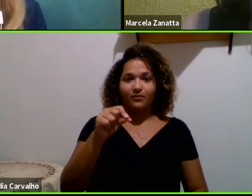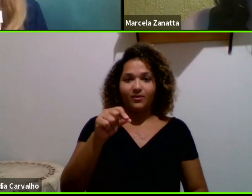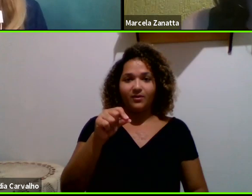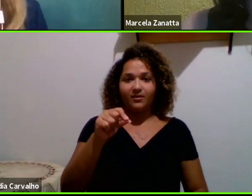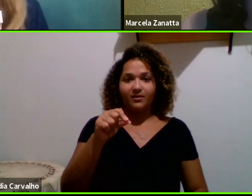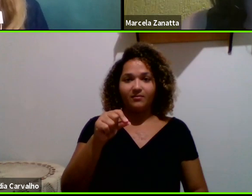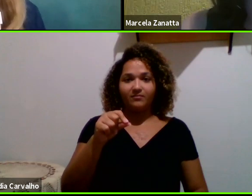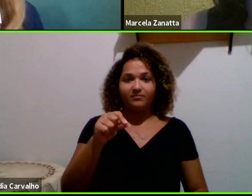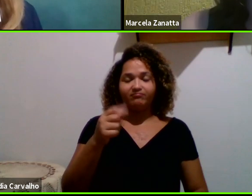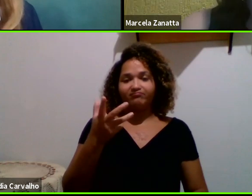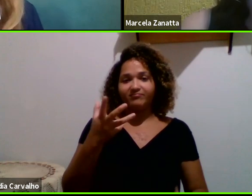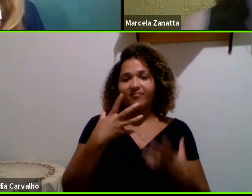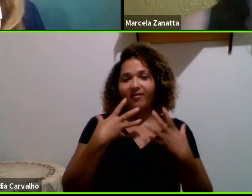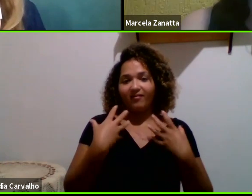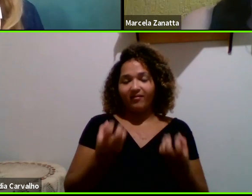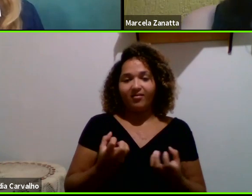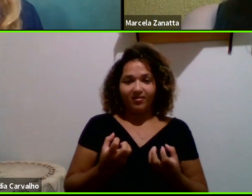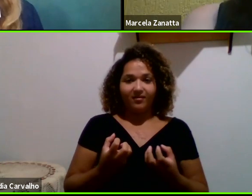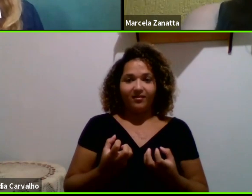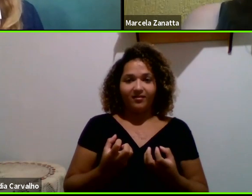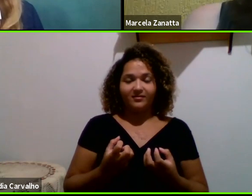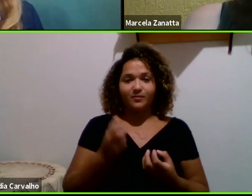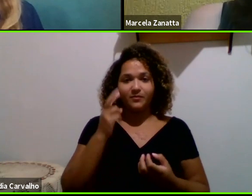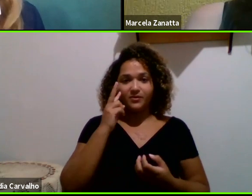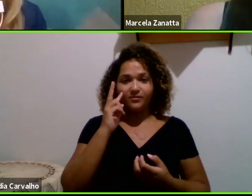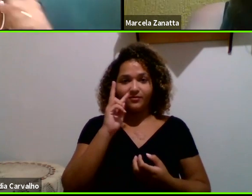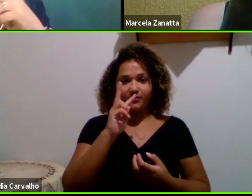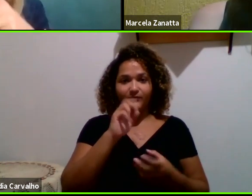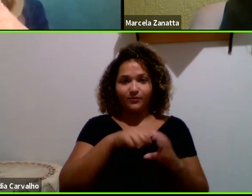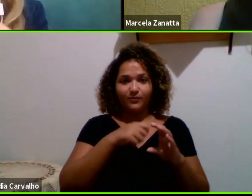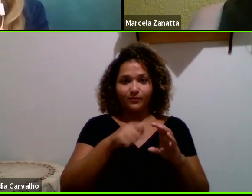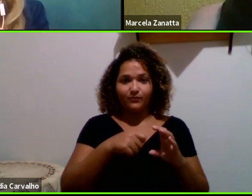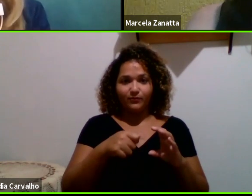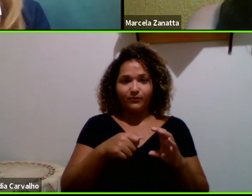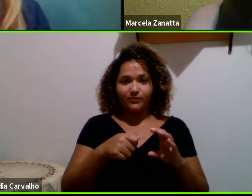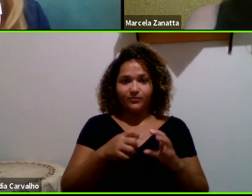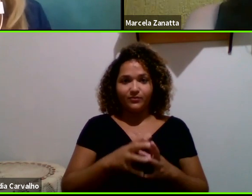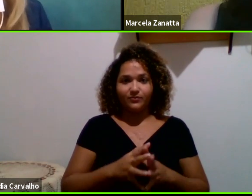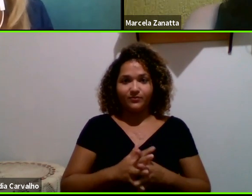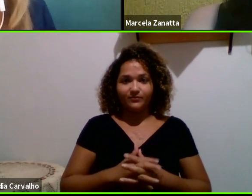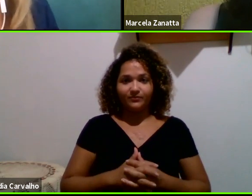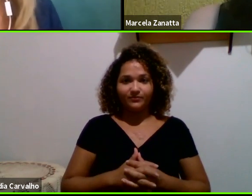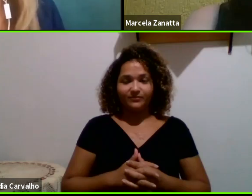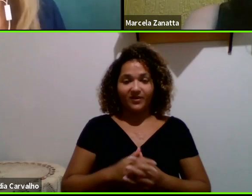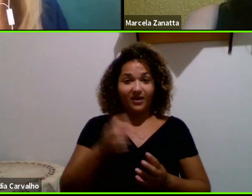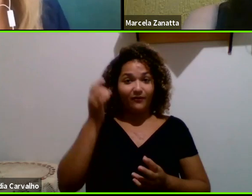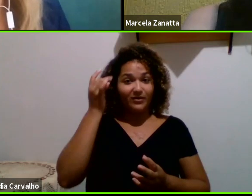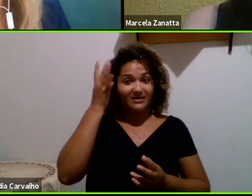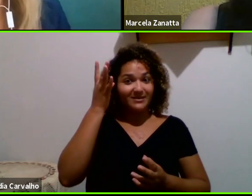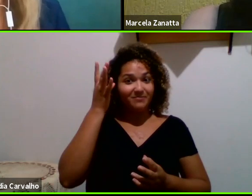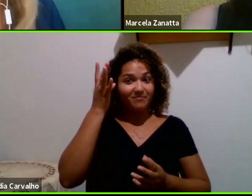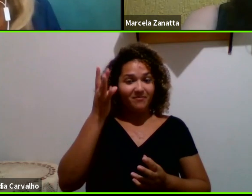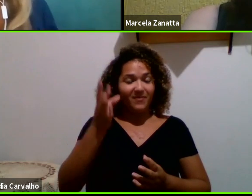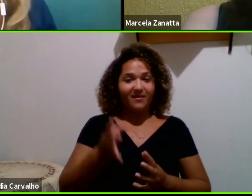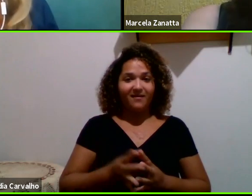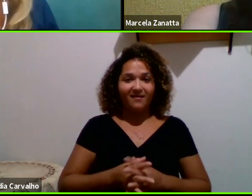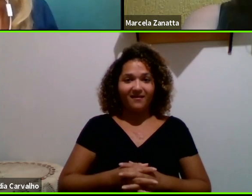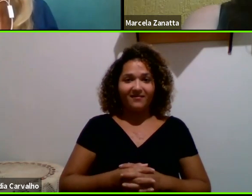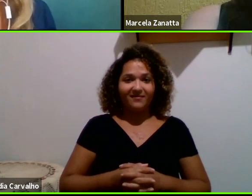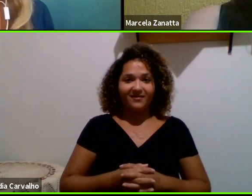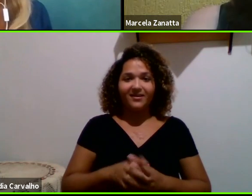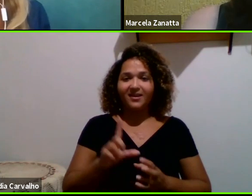a posição que ela queria parir. Ela foi esperta, porque ela foi orientada. Ela escolheu a posição